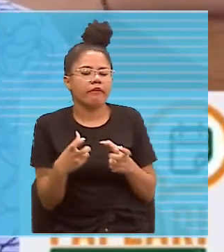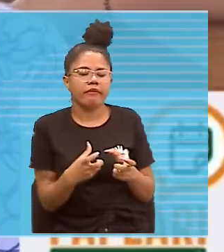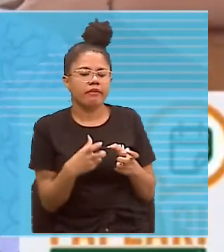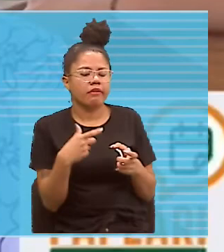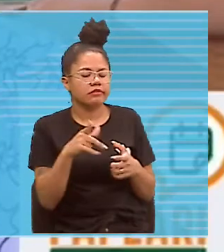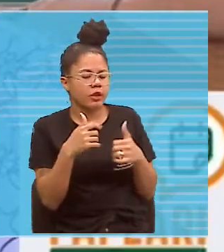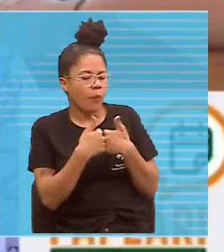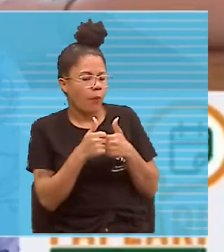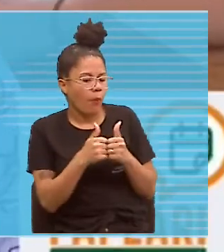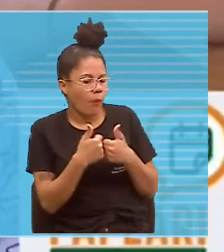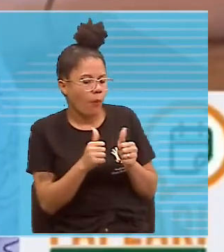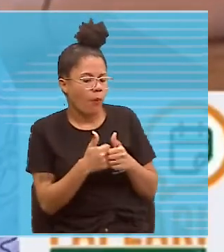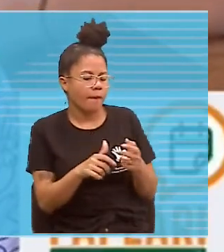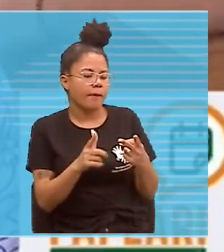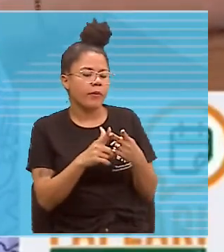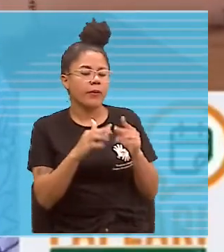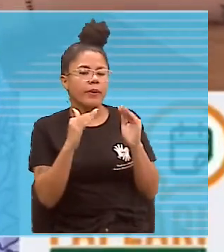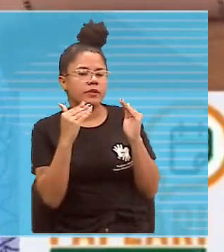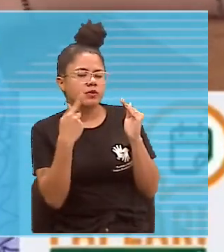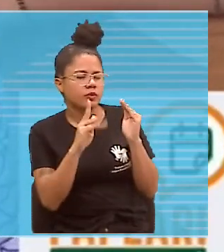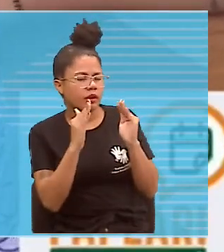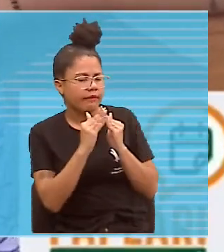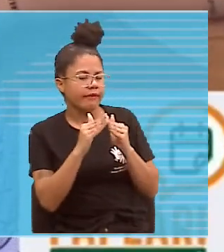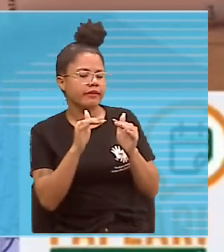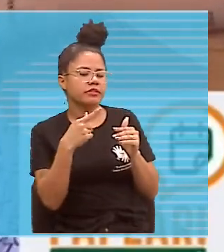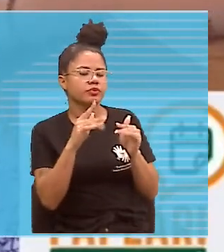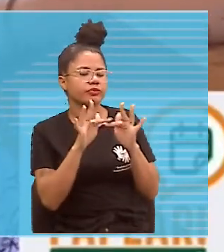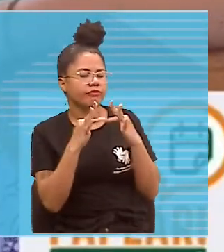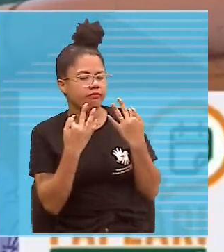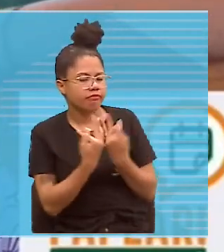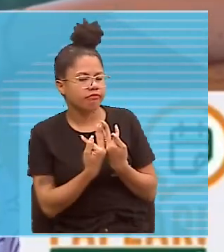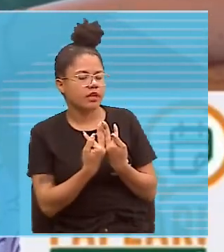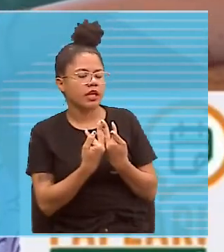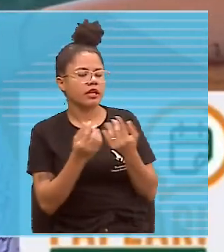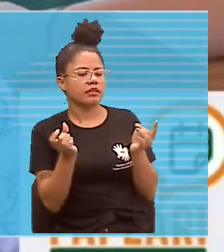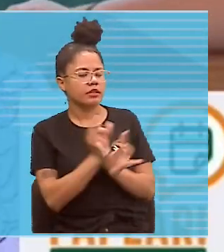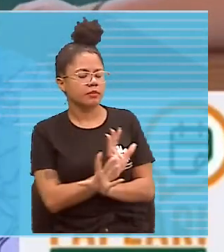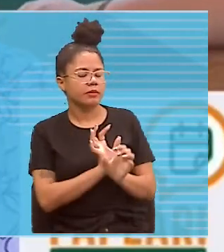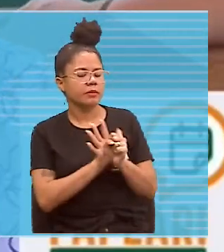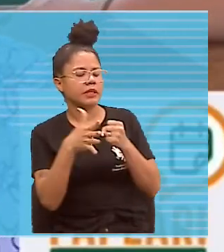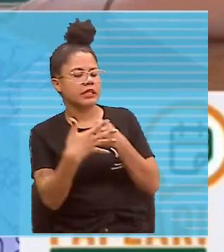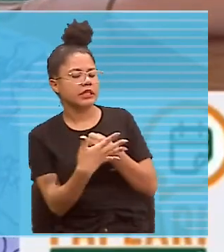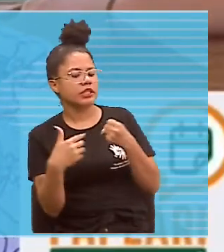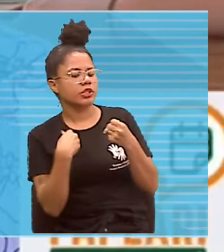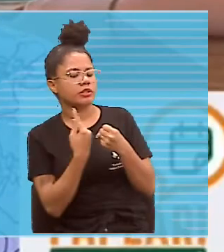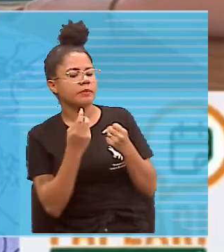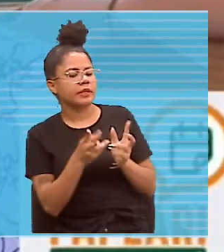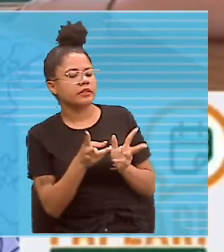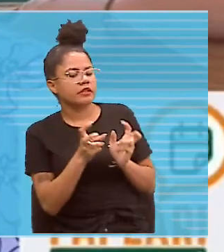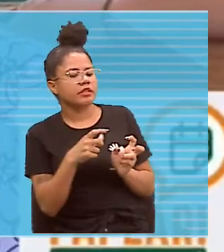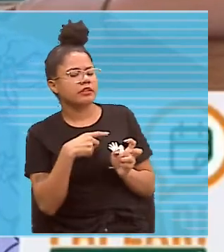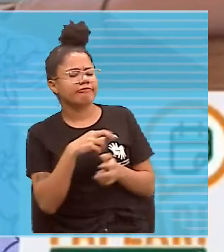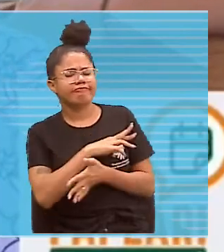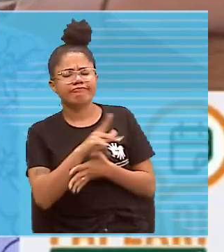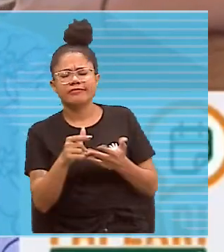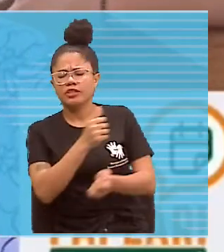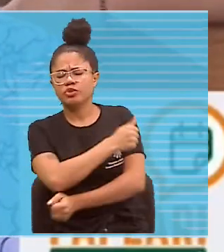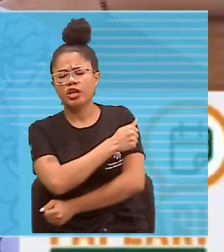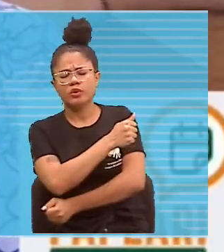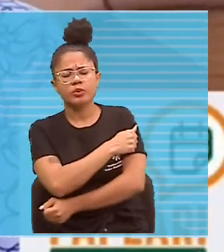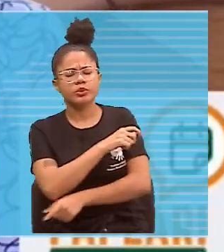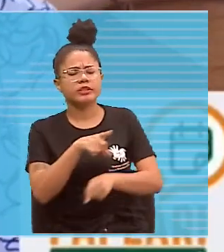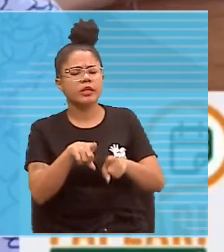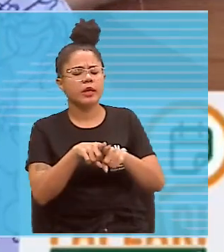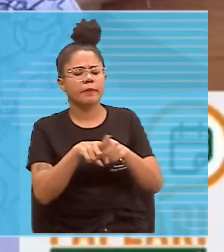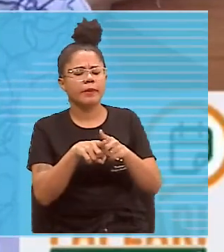muito fragilizados, como os professores também. Então, a gente, nessa conversa, nesse debate, nesse colocar